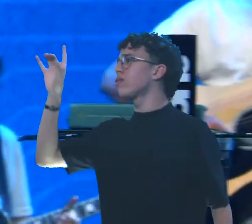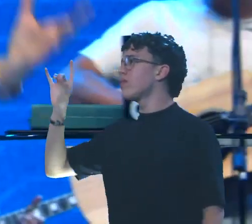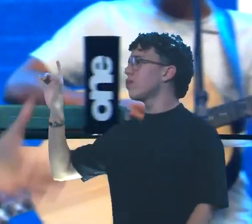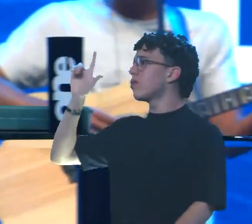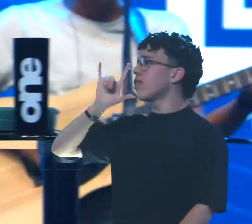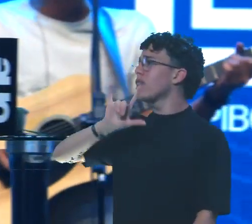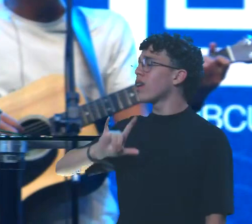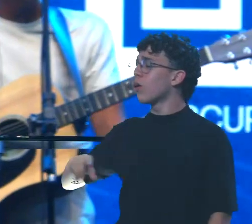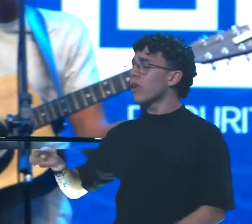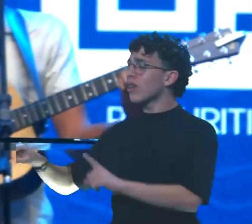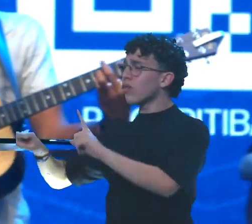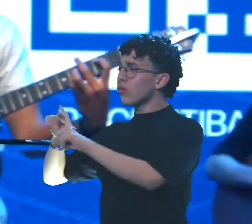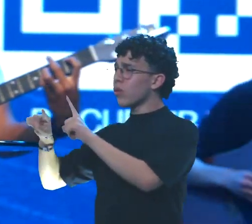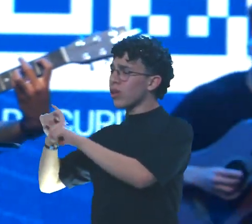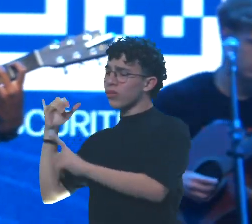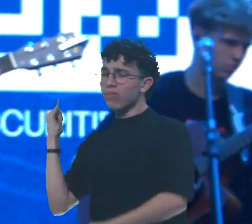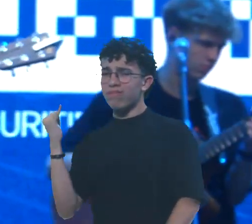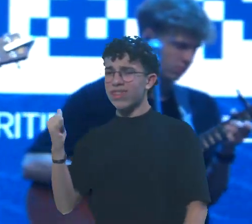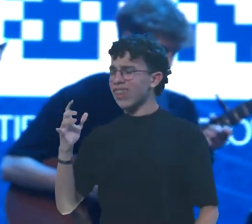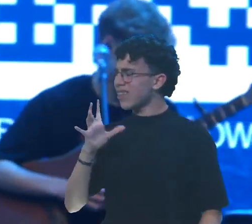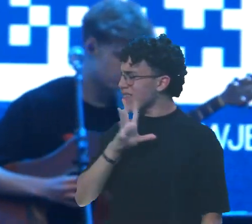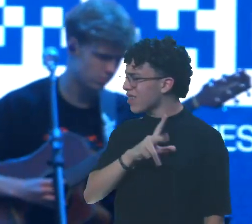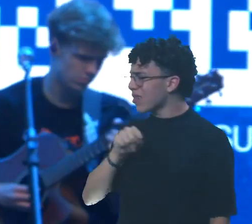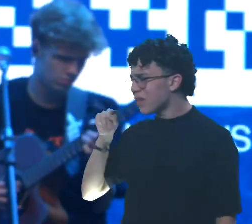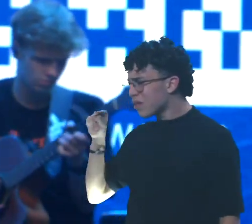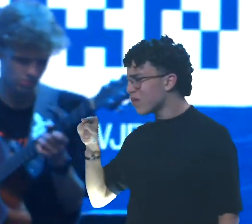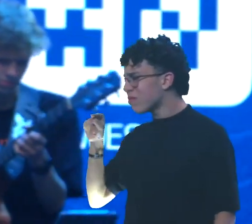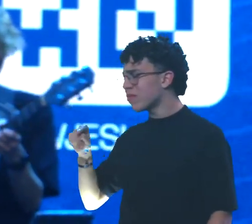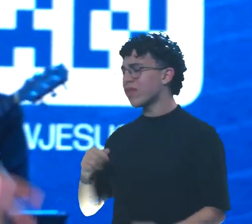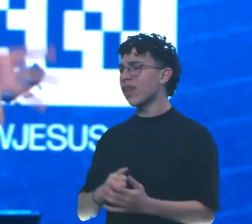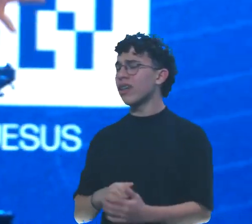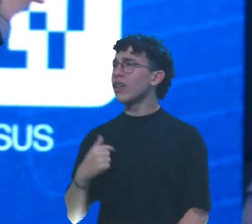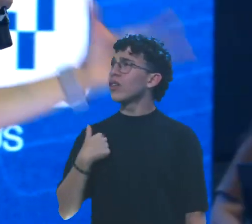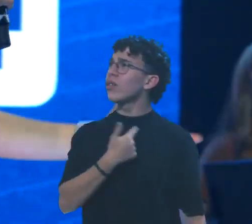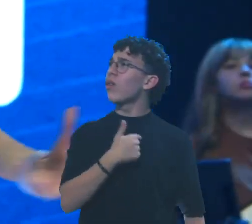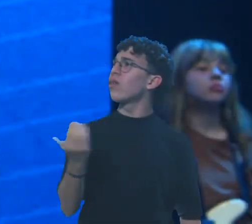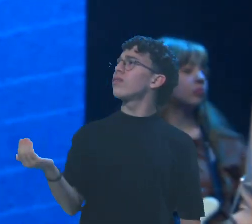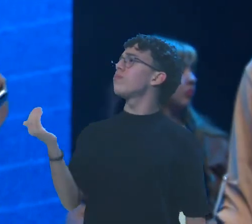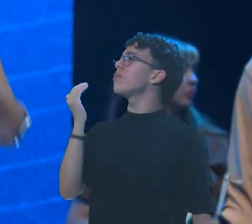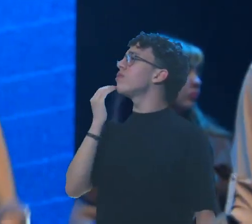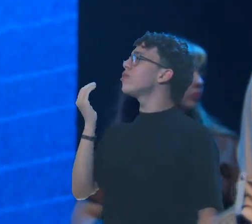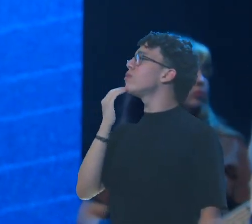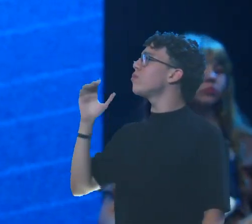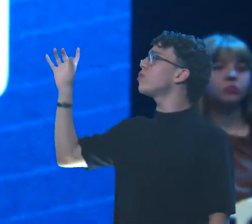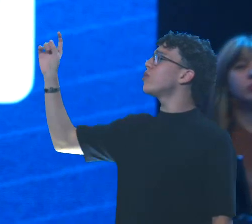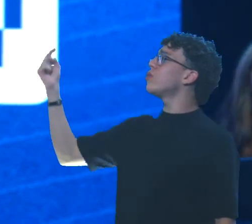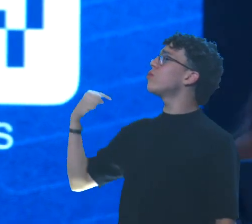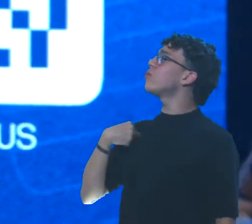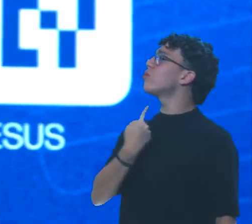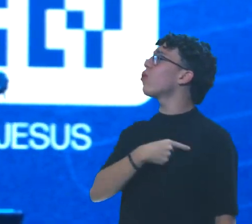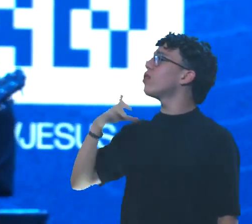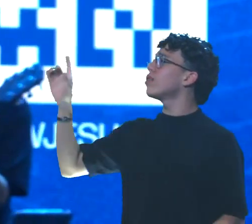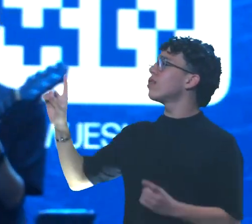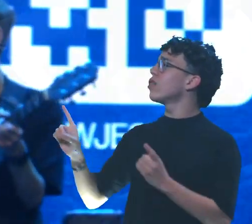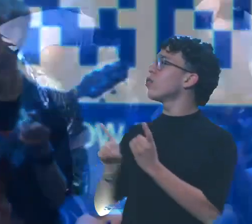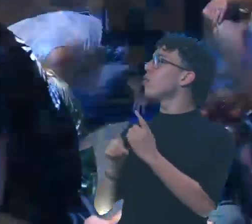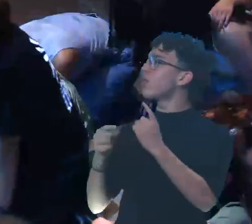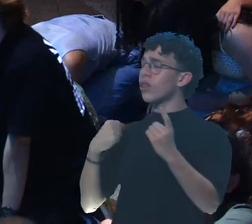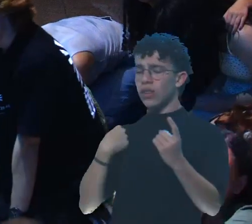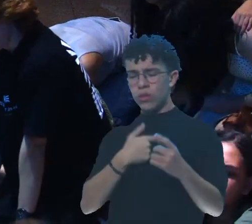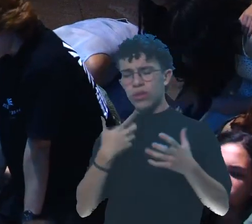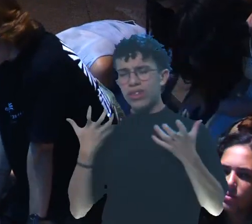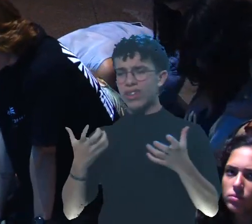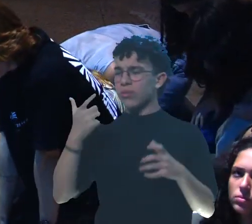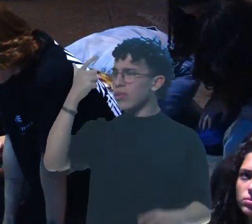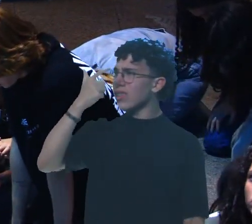ama a mensagem da cruz, Deus. Nós te pedimos, Jesus, encontra em nós esses amigos, Pai,